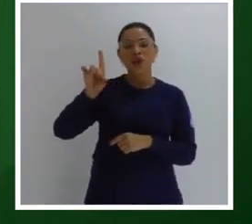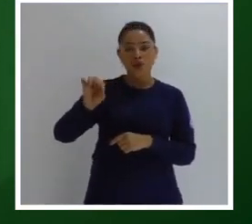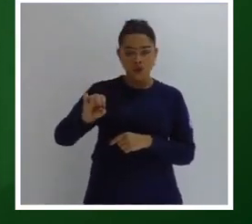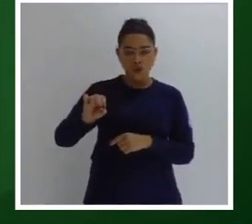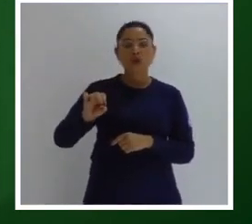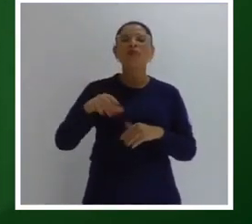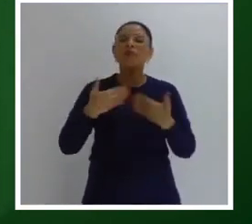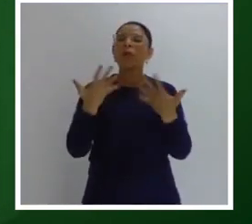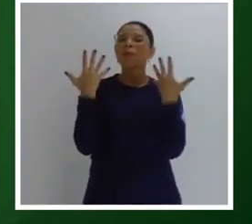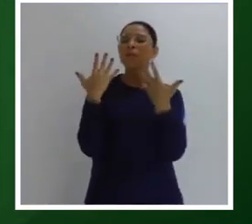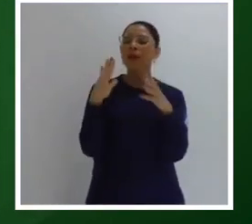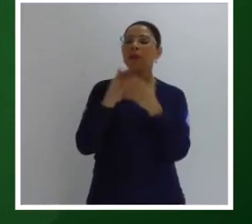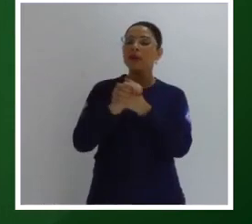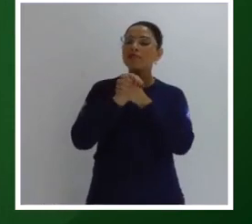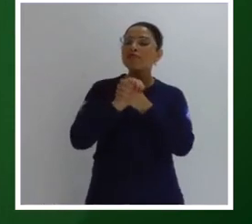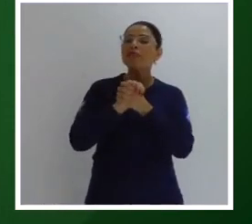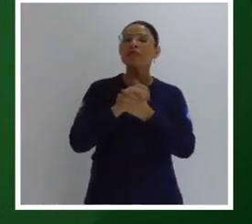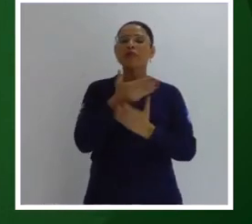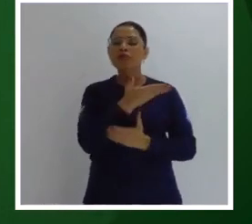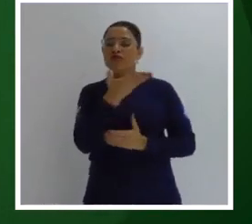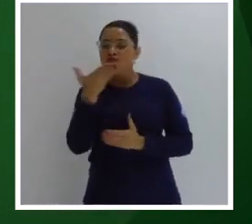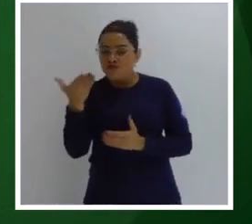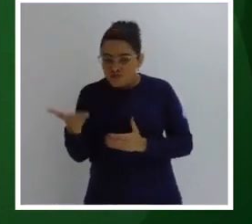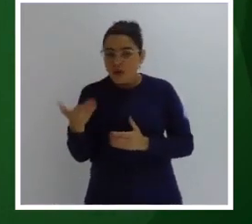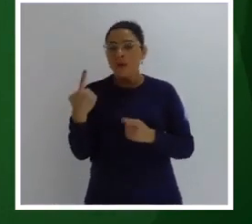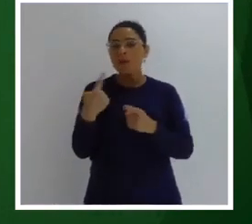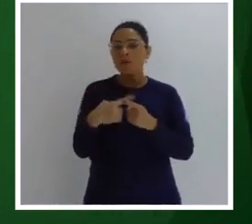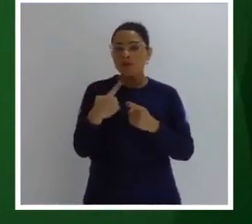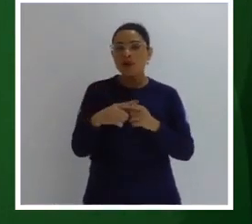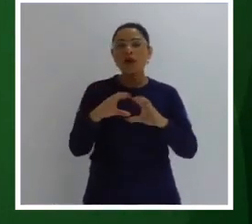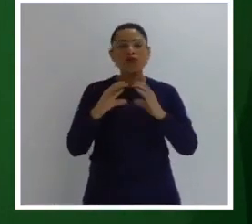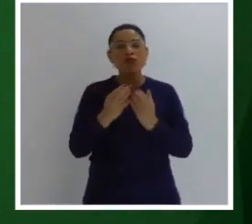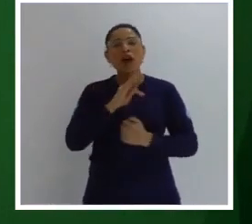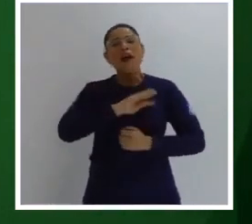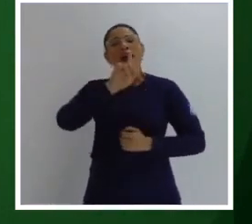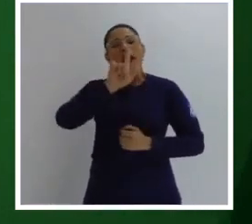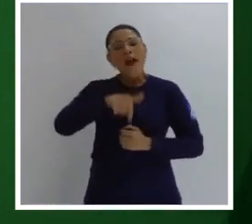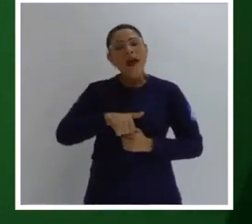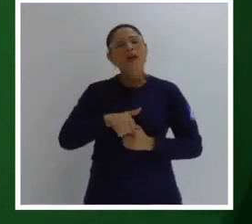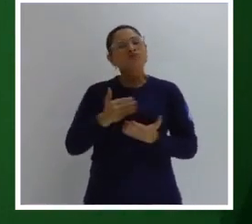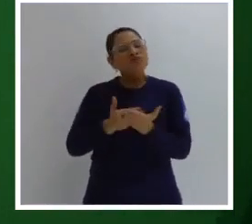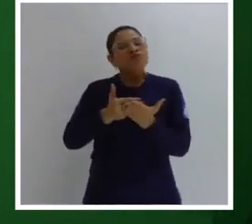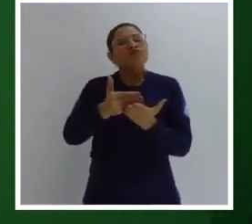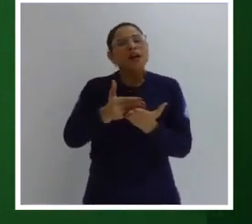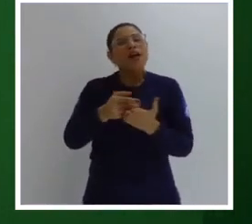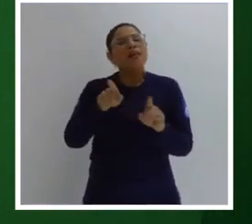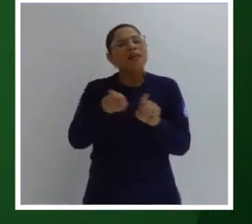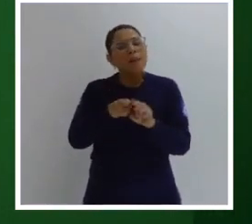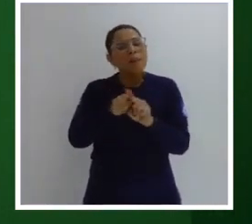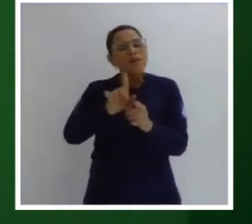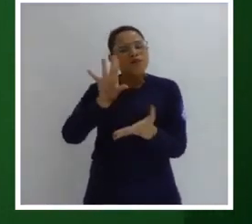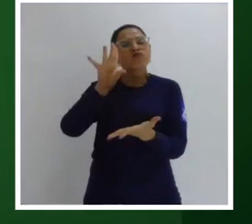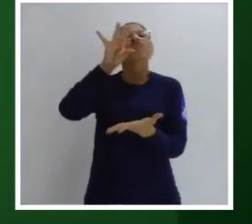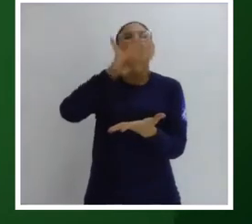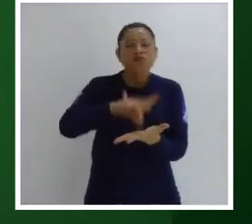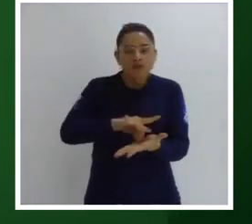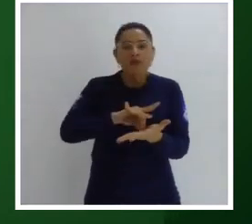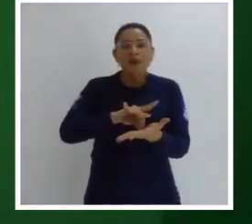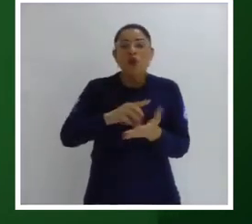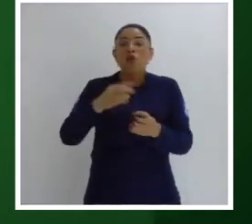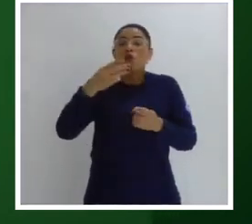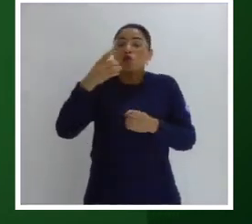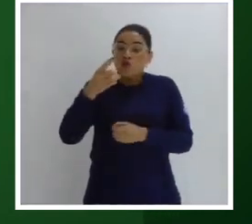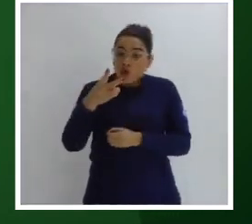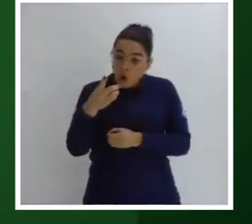parabéns a vocês porque é uma iniciativa e uma realização desse municípios né que